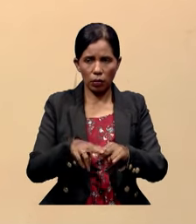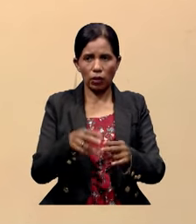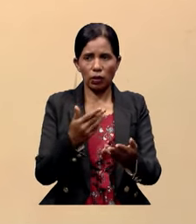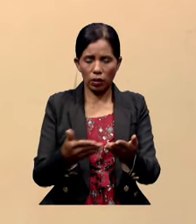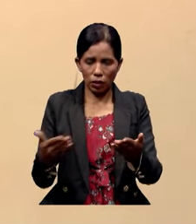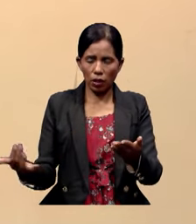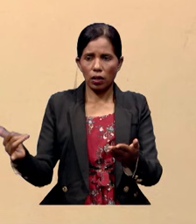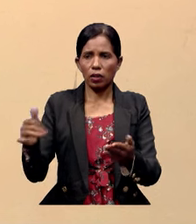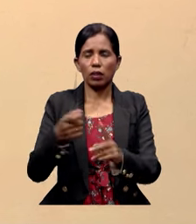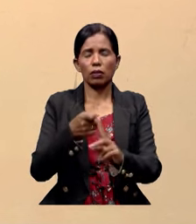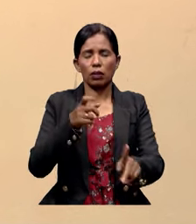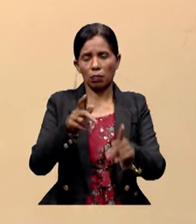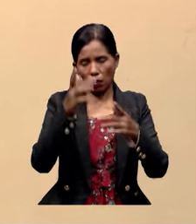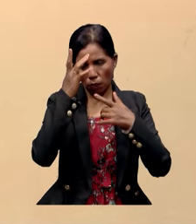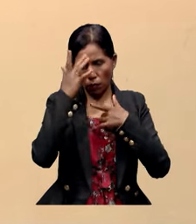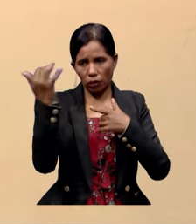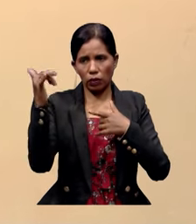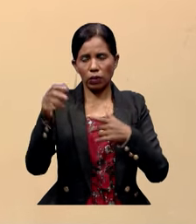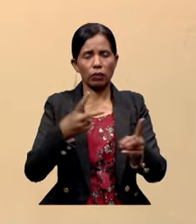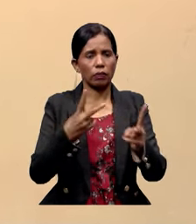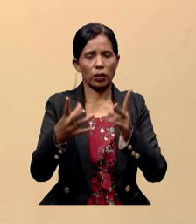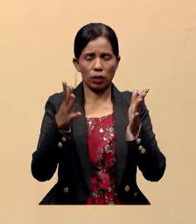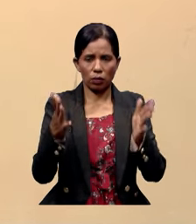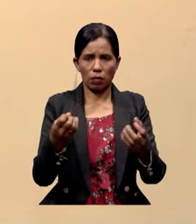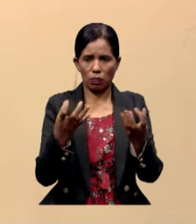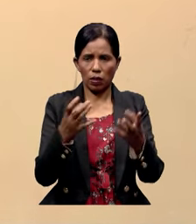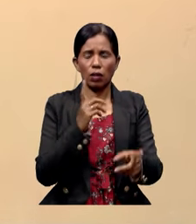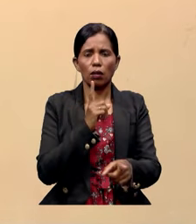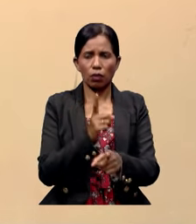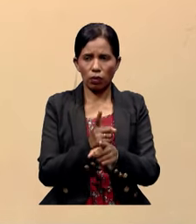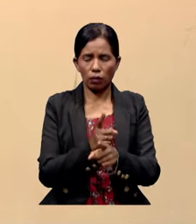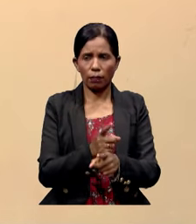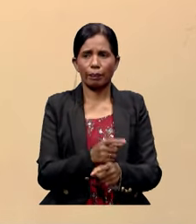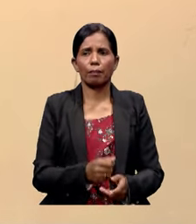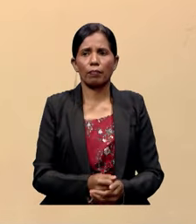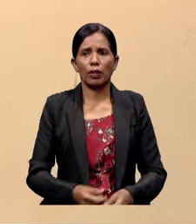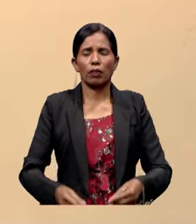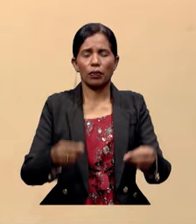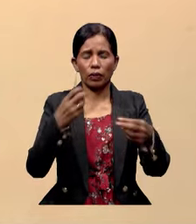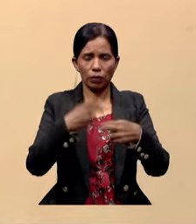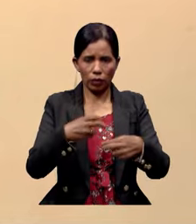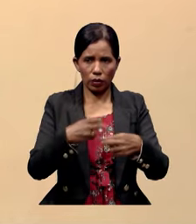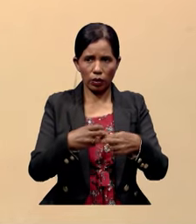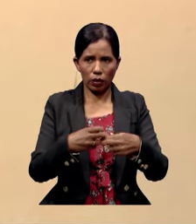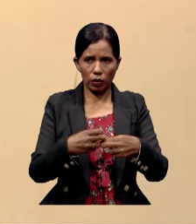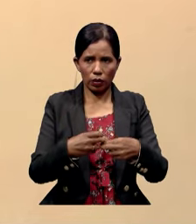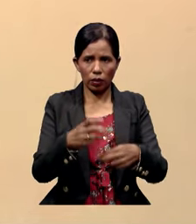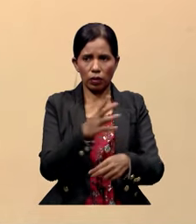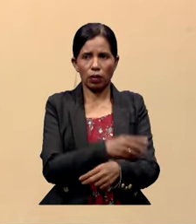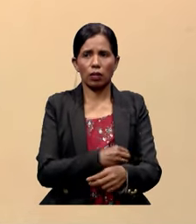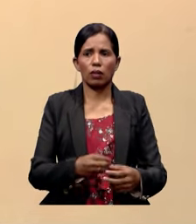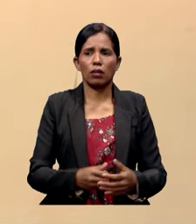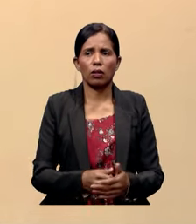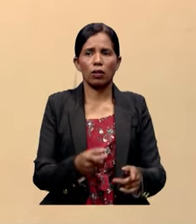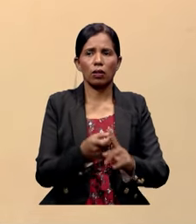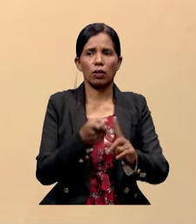si paciente niang visitor ne mak barat te bes e a enfermaria, então, pelo foi impacto mas da efetividade a